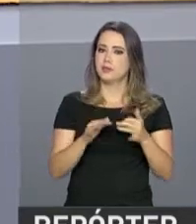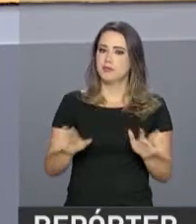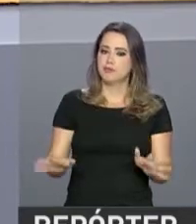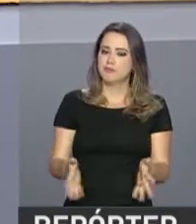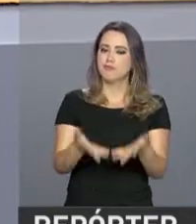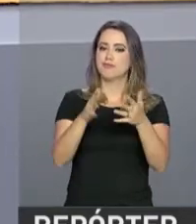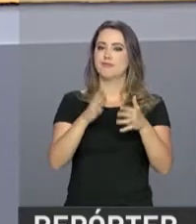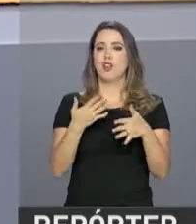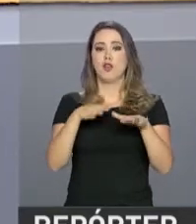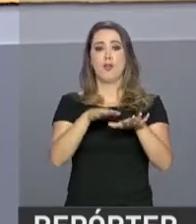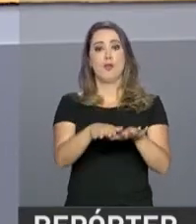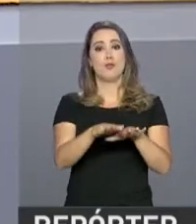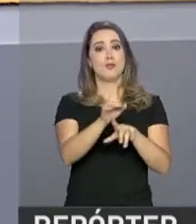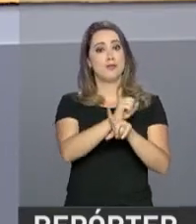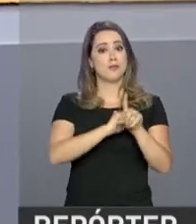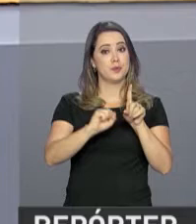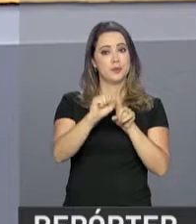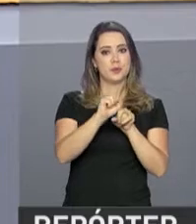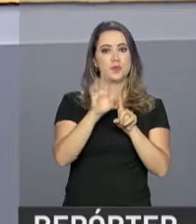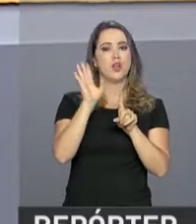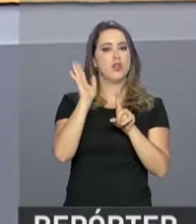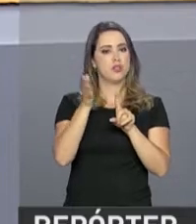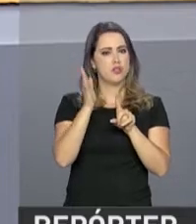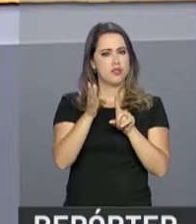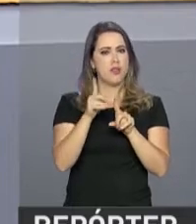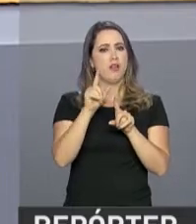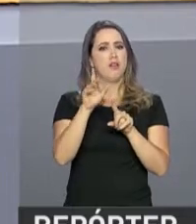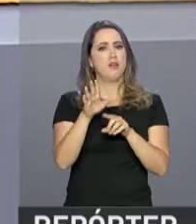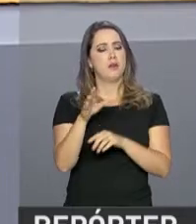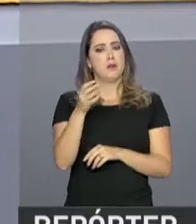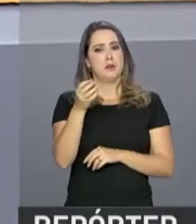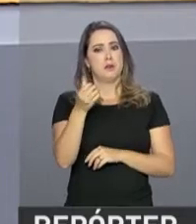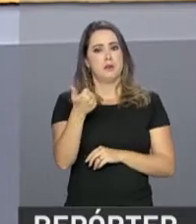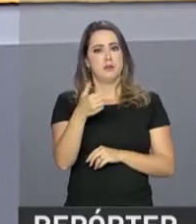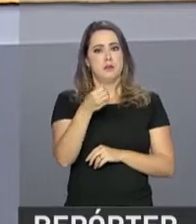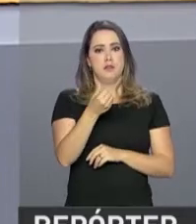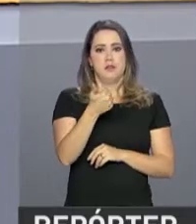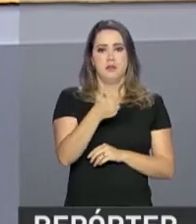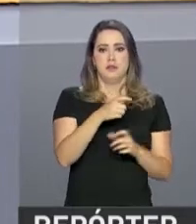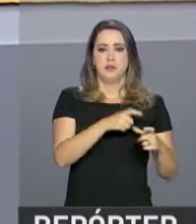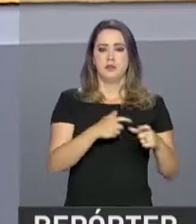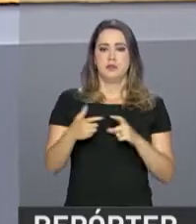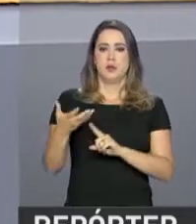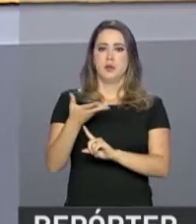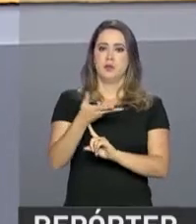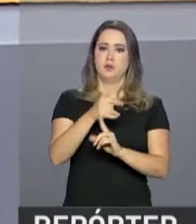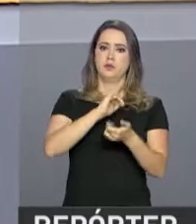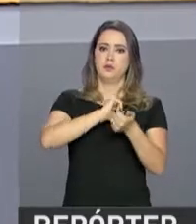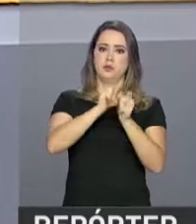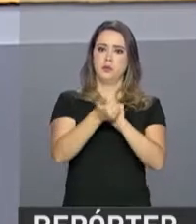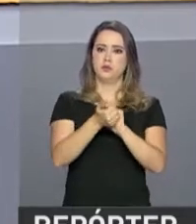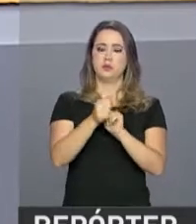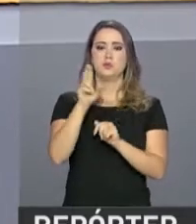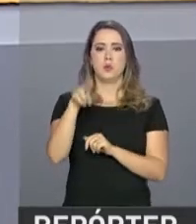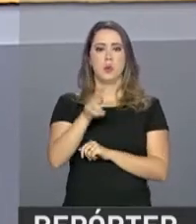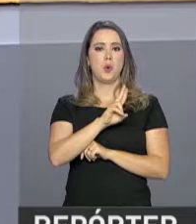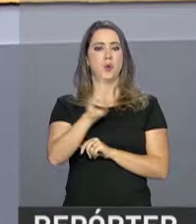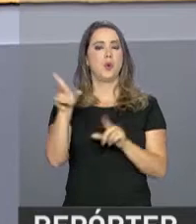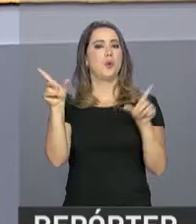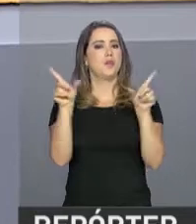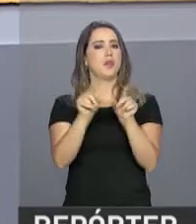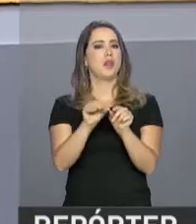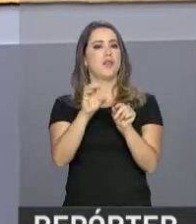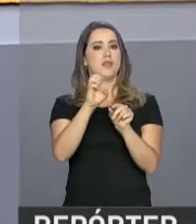social. Com esse objetivo, já foram construídos 161 Centros de Artes e Esportes Unificados, os